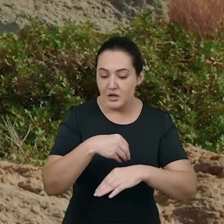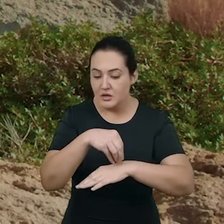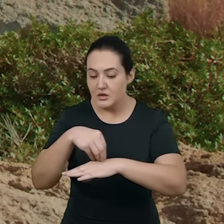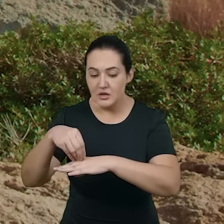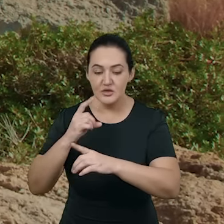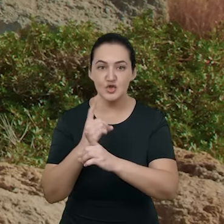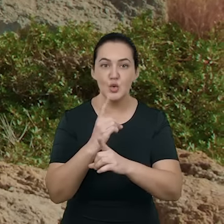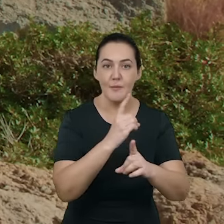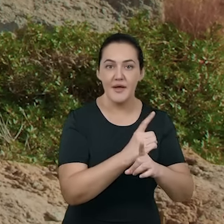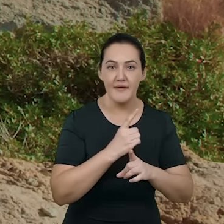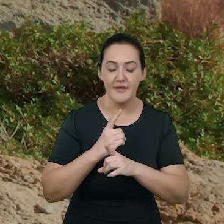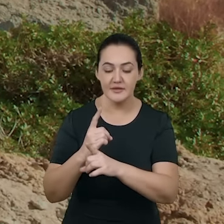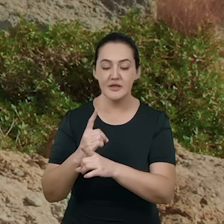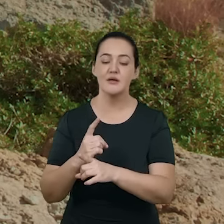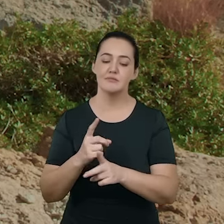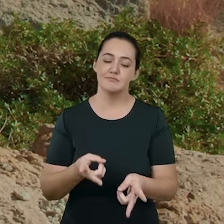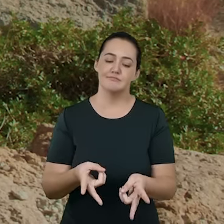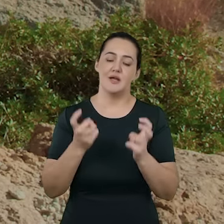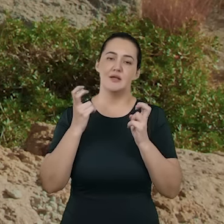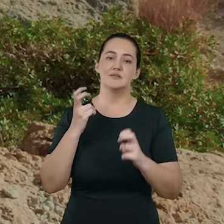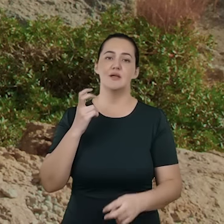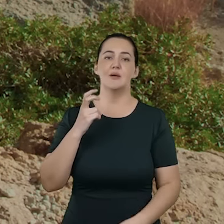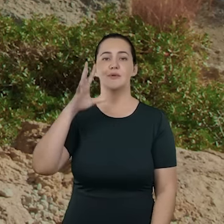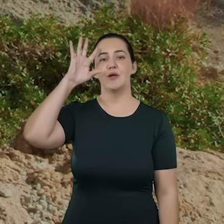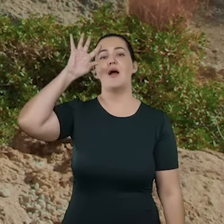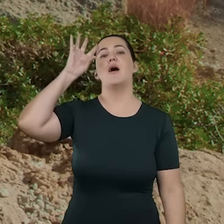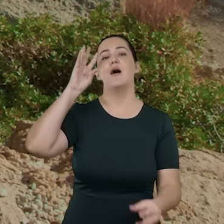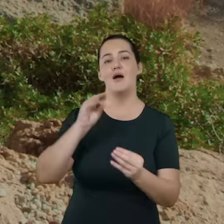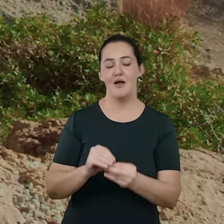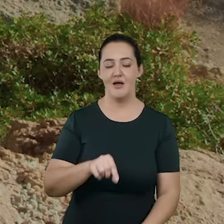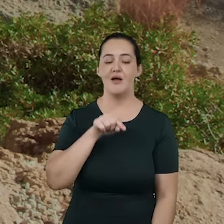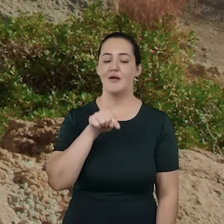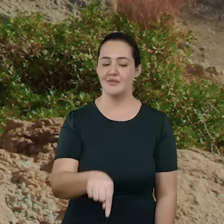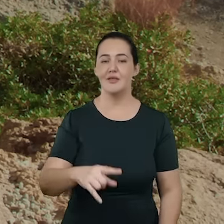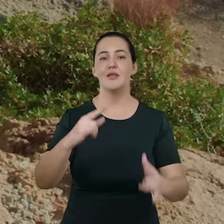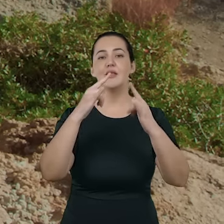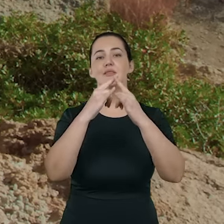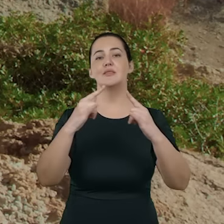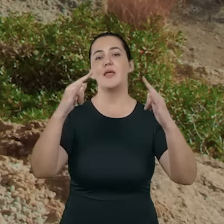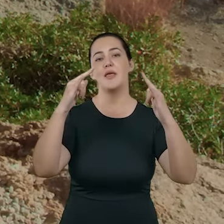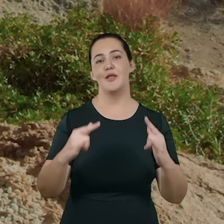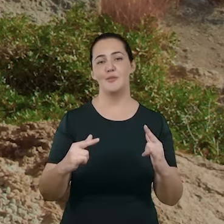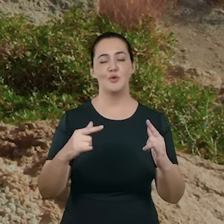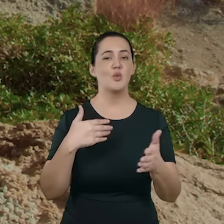ideia, o indício fortíssimo, de que aqui no passado foi um templo